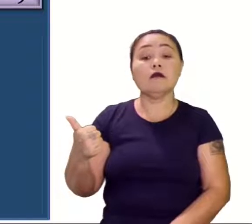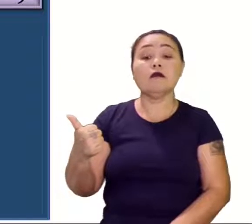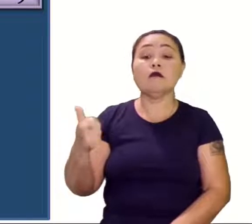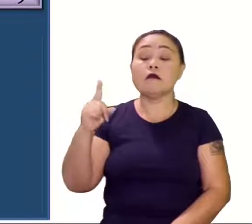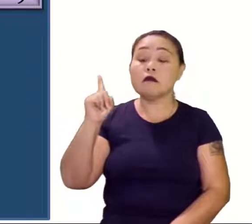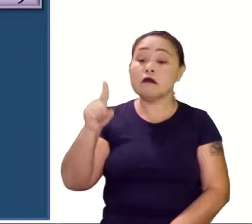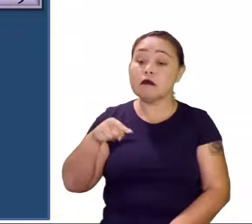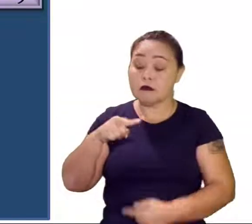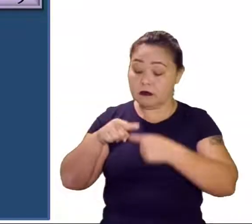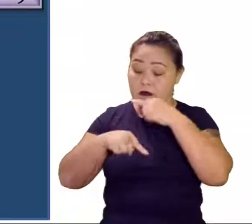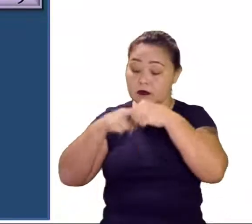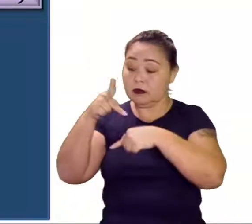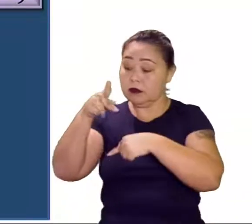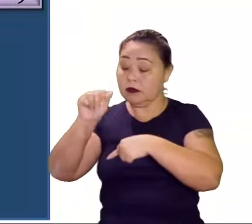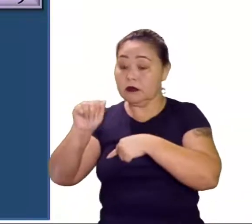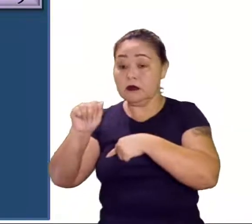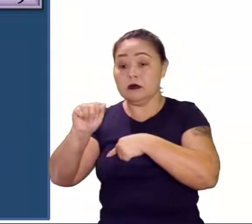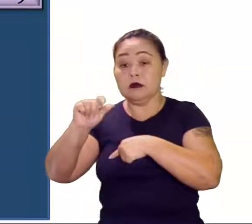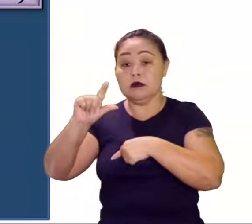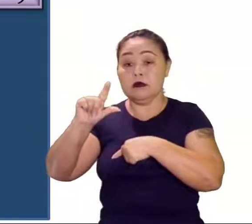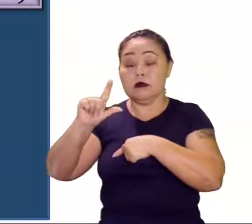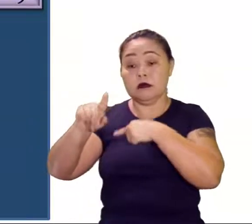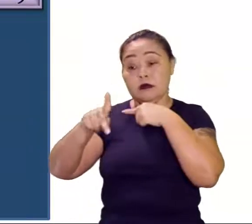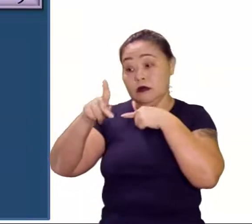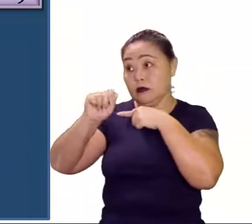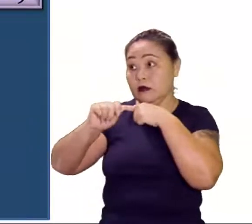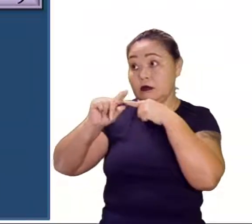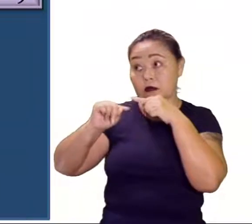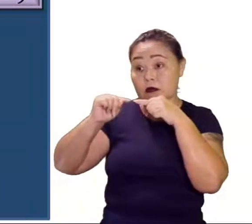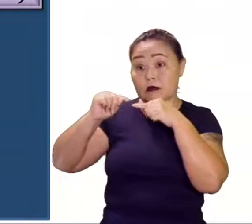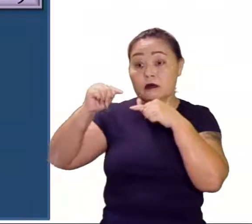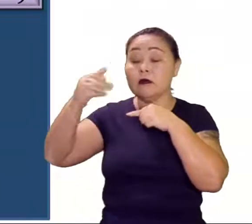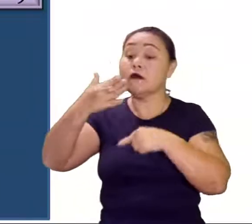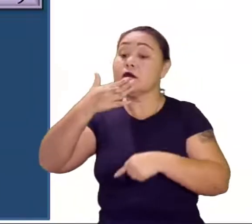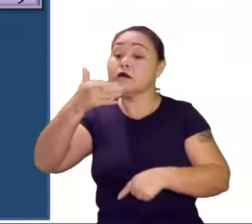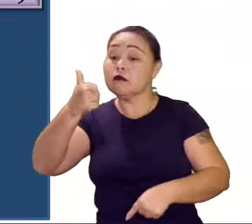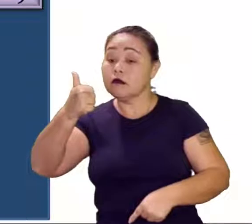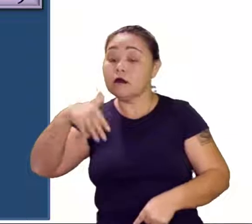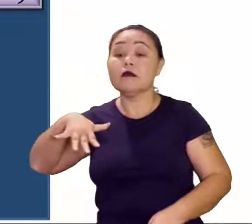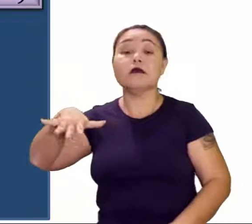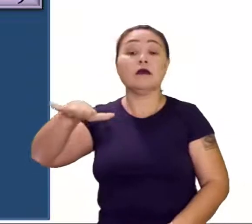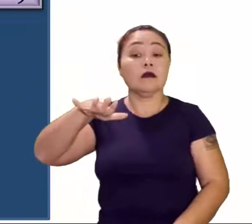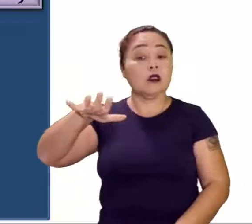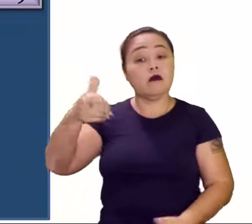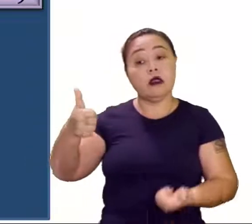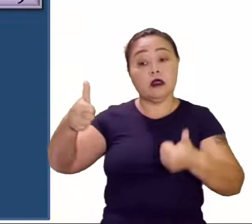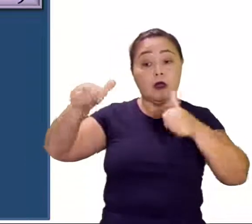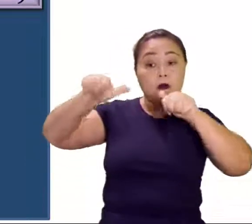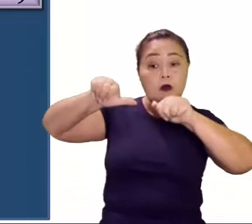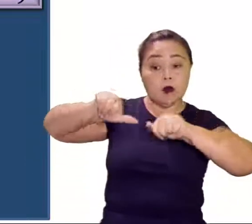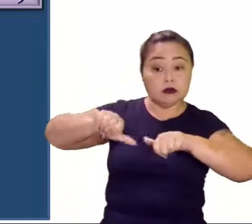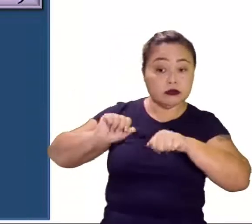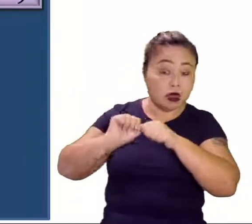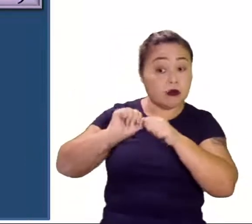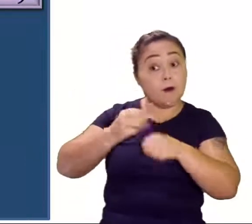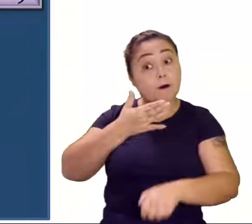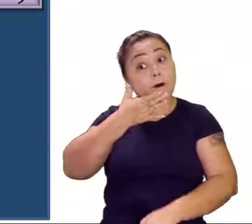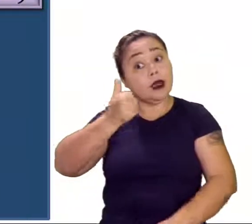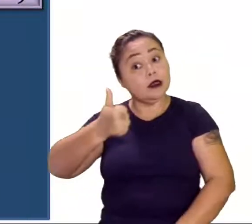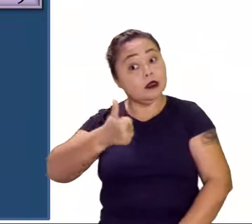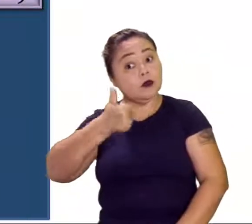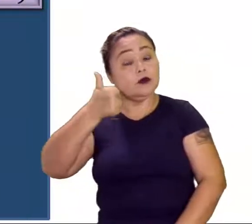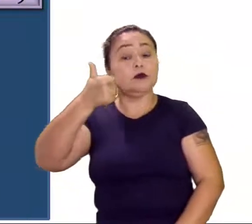Então, ela é uma PA, uma PA crescente, tá melhorando a situação em vez de estar piorando, né? Tá